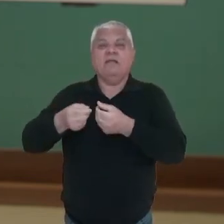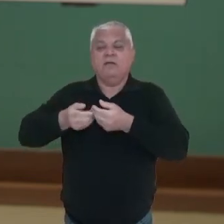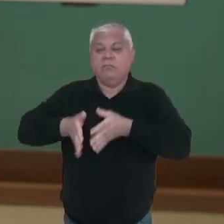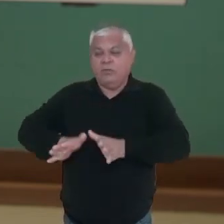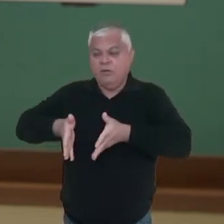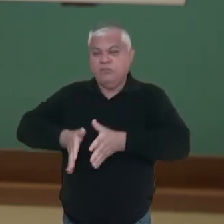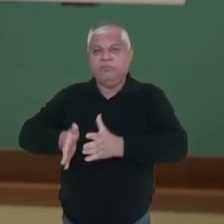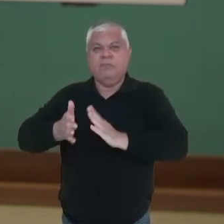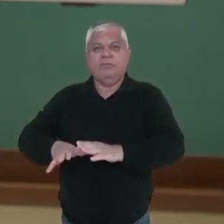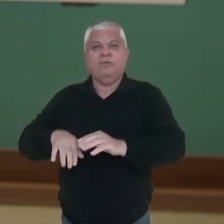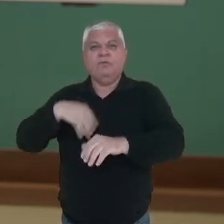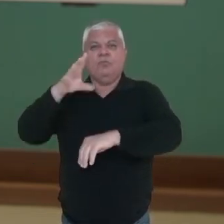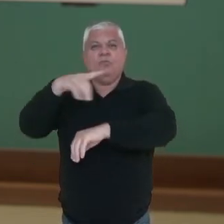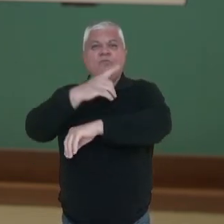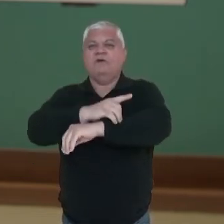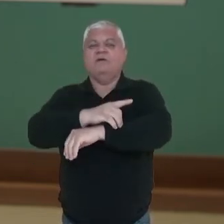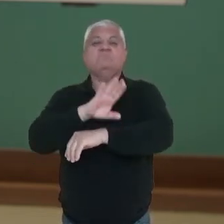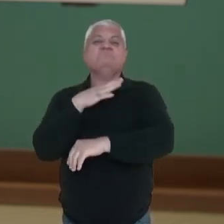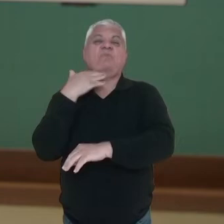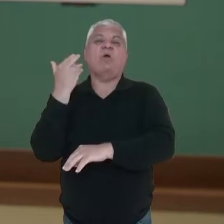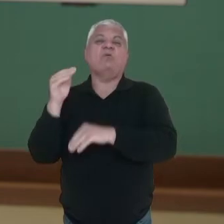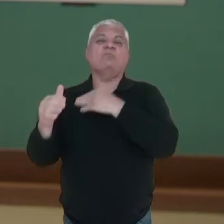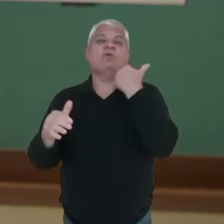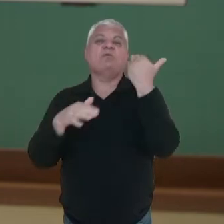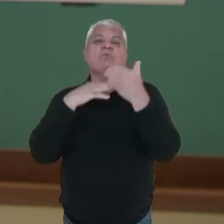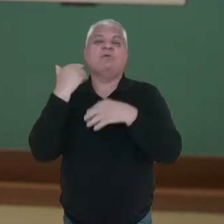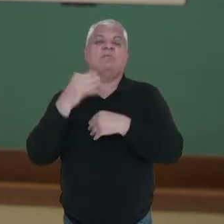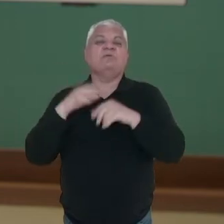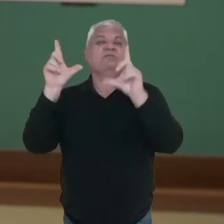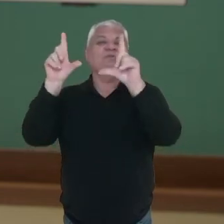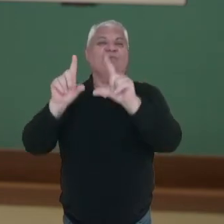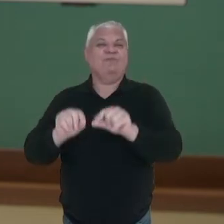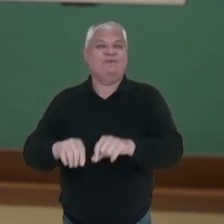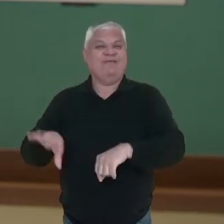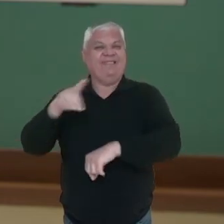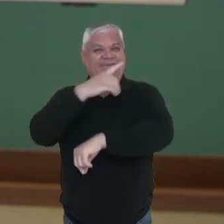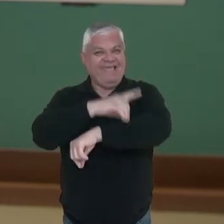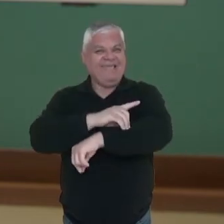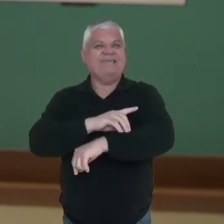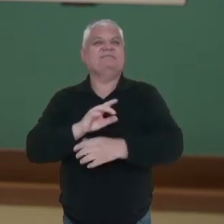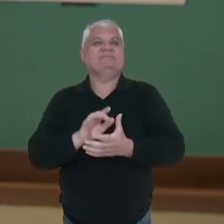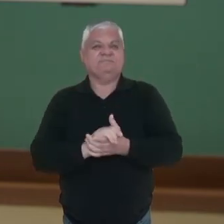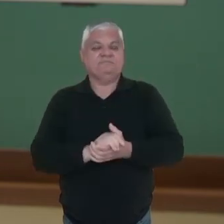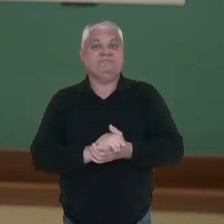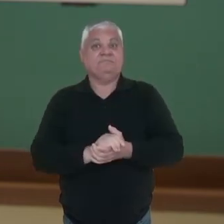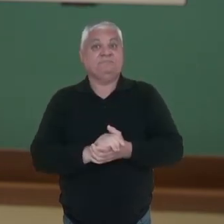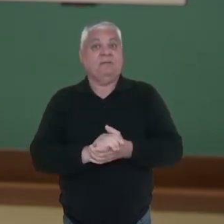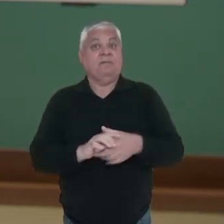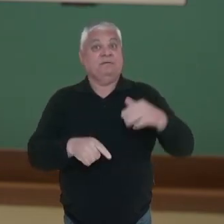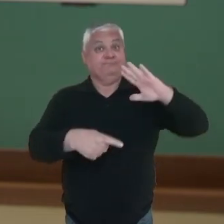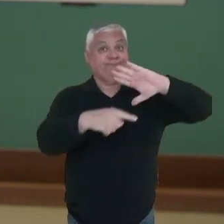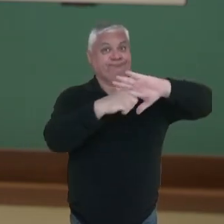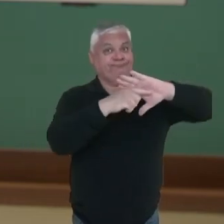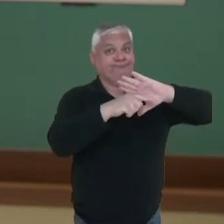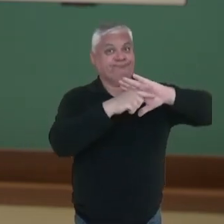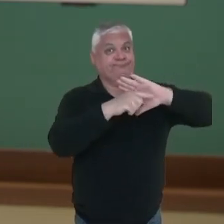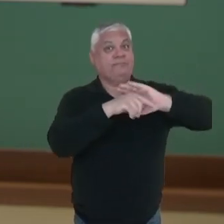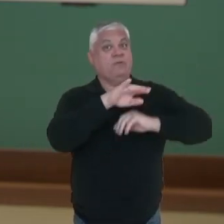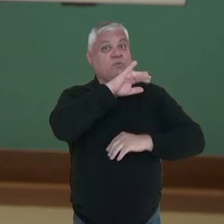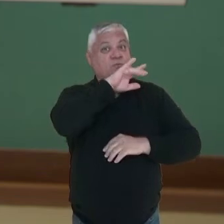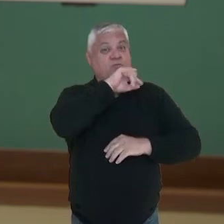não vão chegar à idade adulta, então reduz o risco da dengue. E desvantagem, reduz a variabilidade genética,